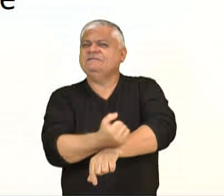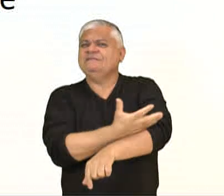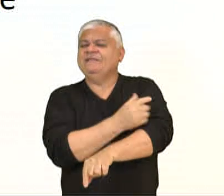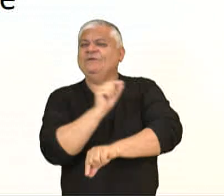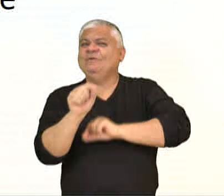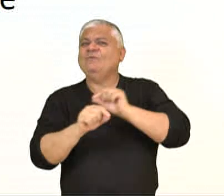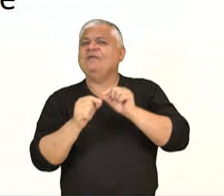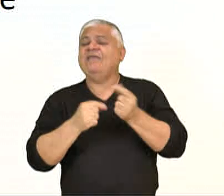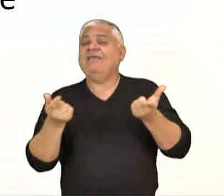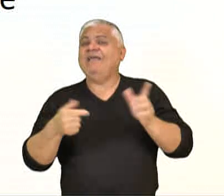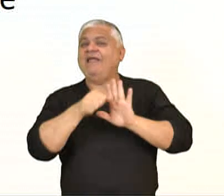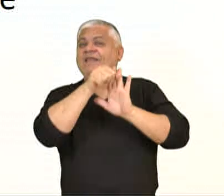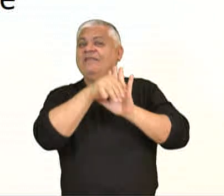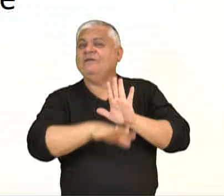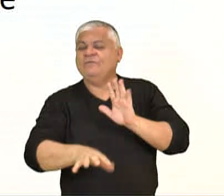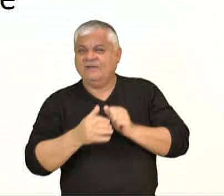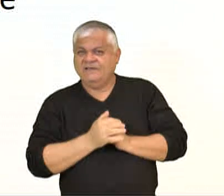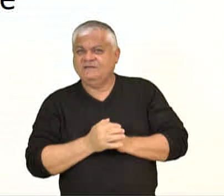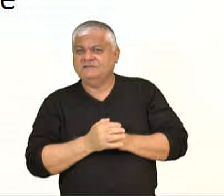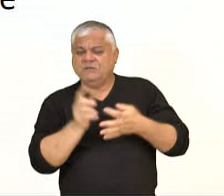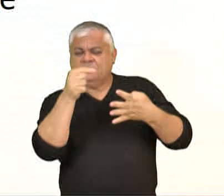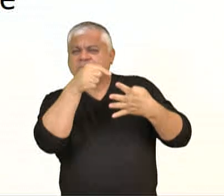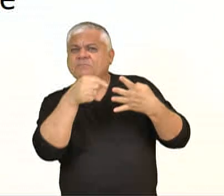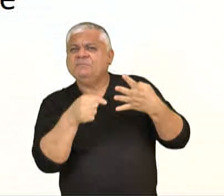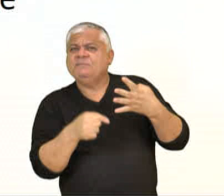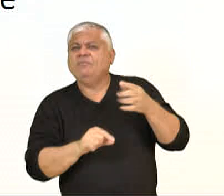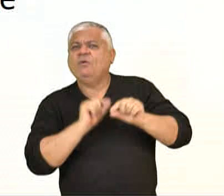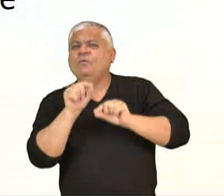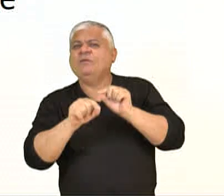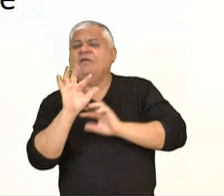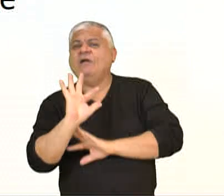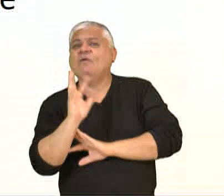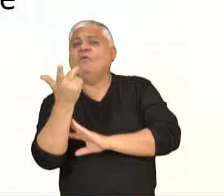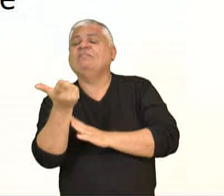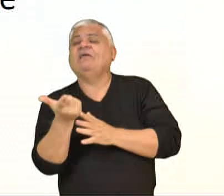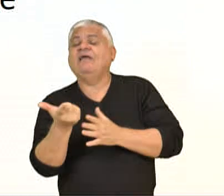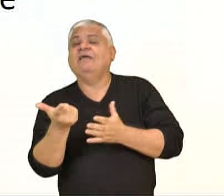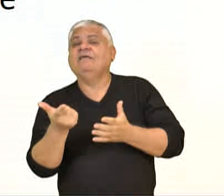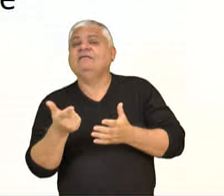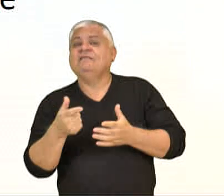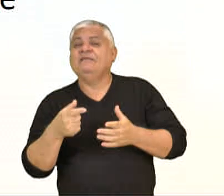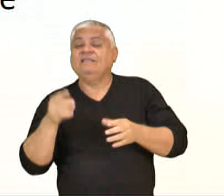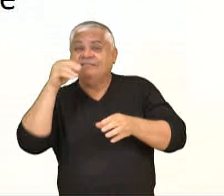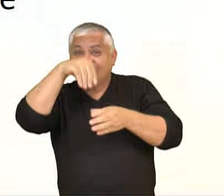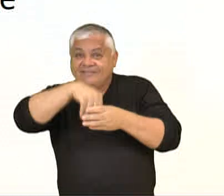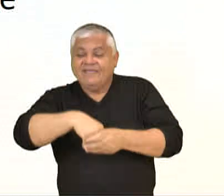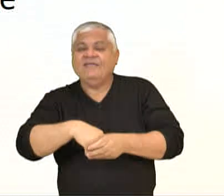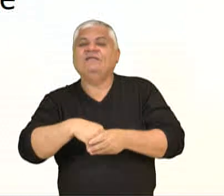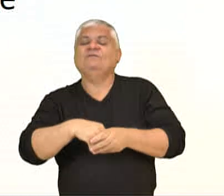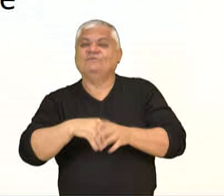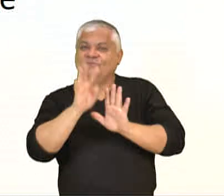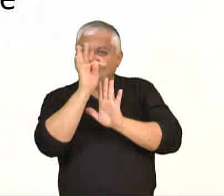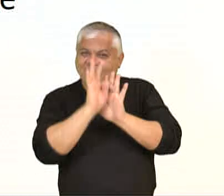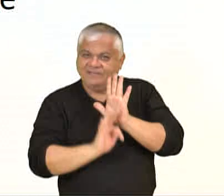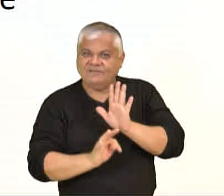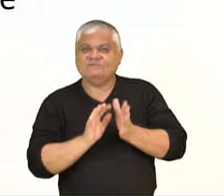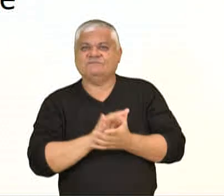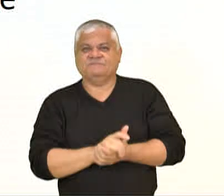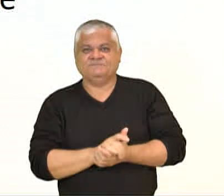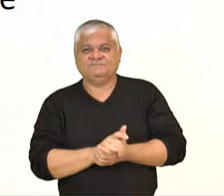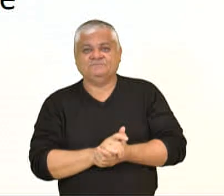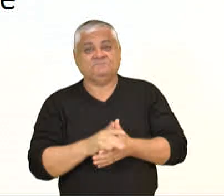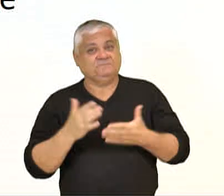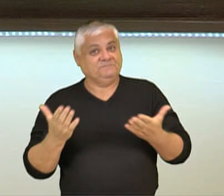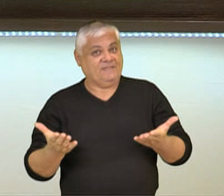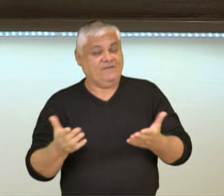esta figura de linguagem e quais os desdobramentos metalinguísticos que este recurso discursivo opera? Por incrível